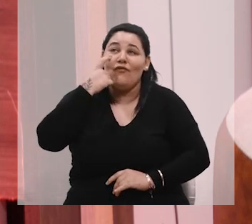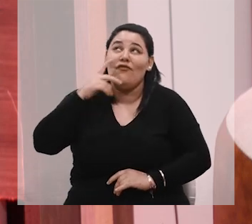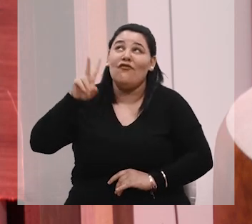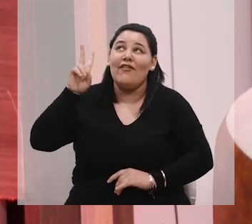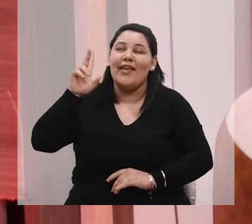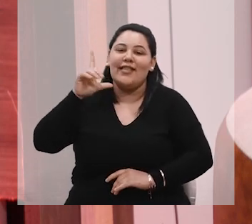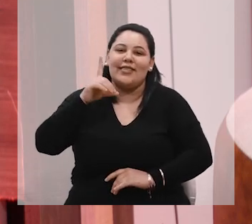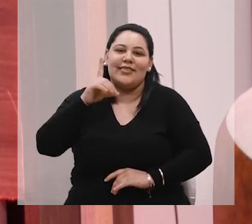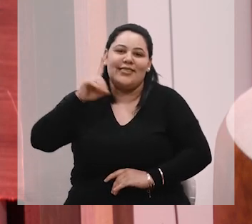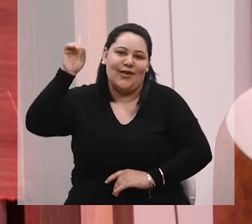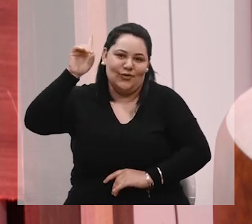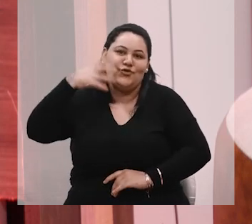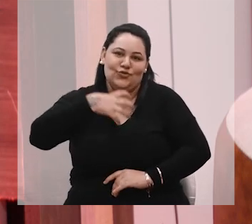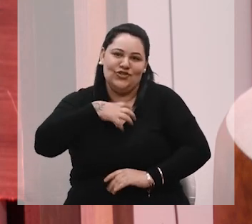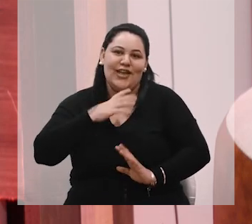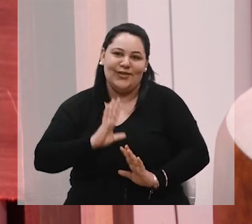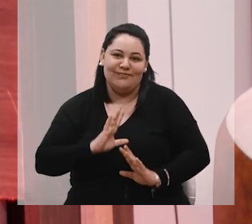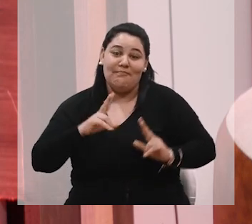forma, né?